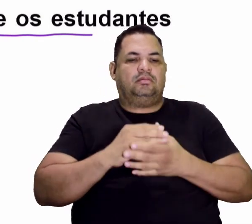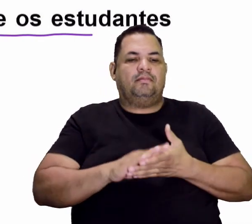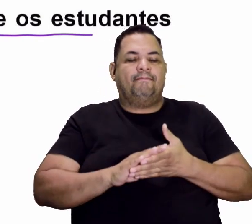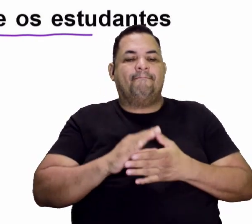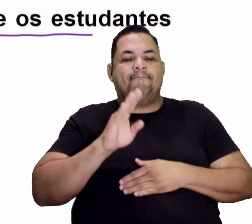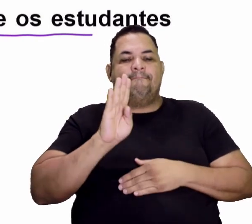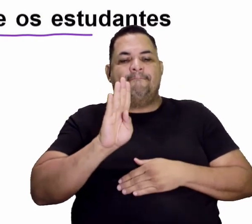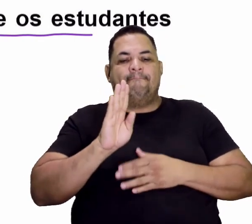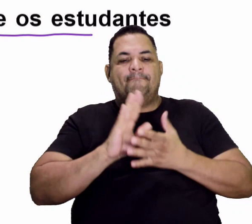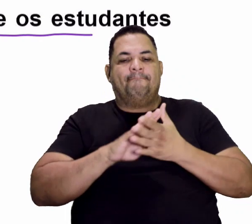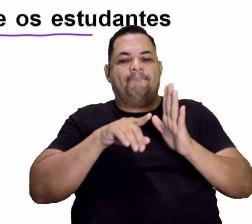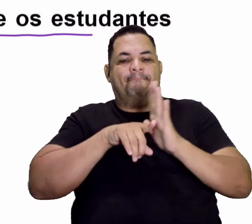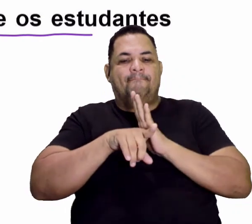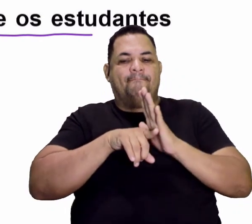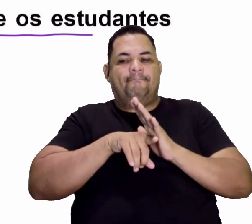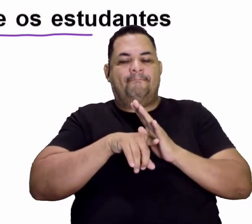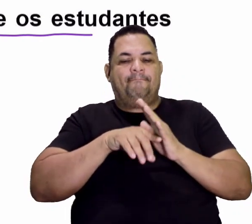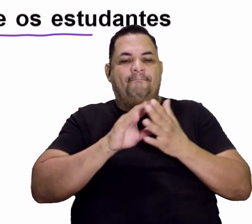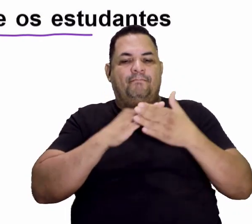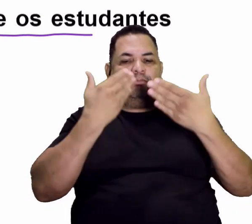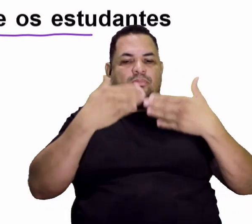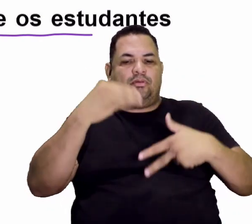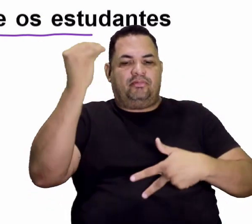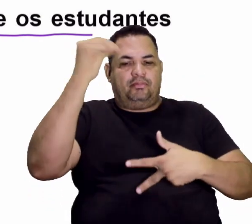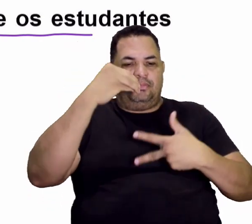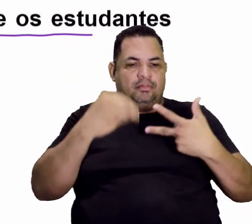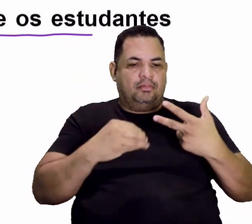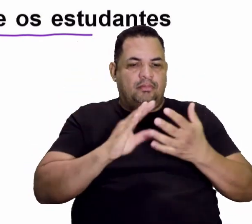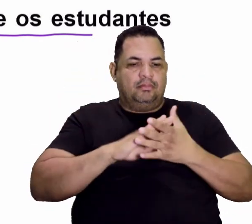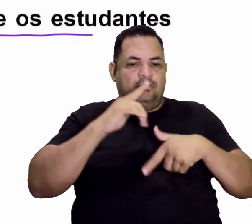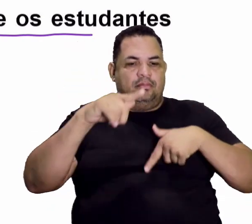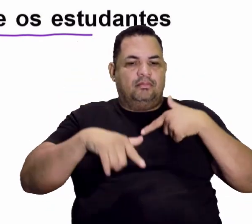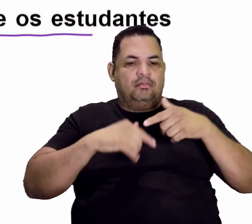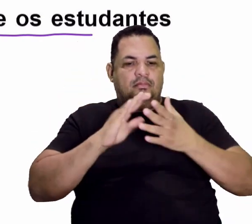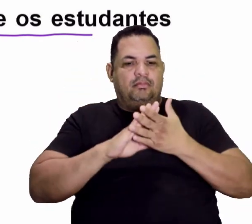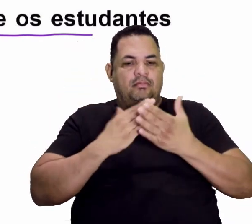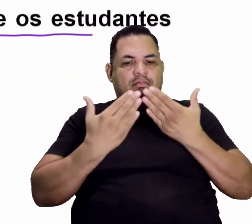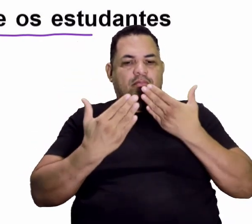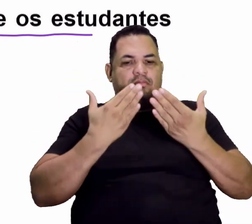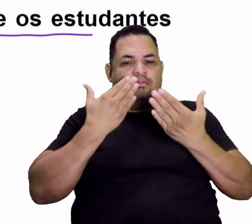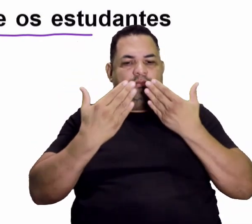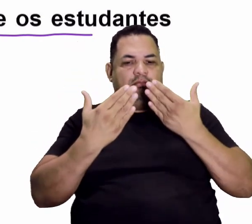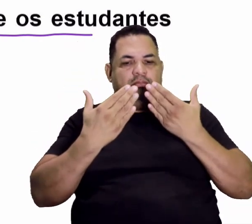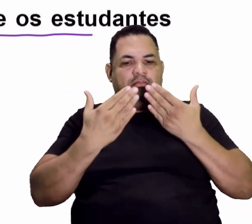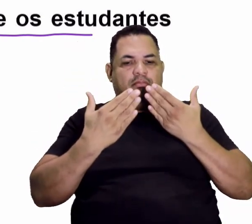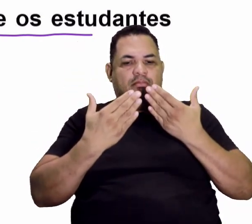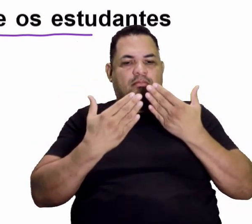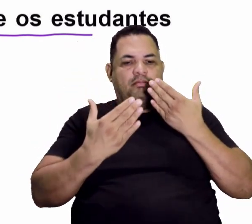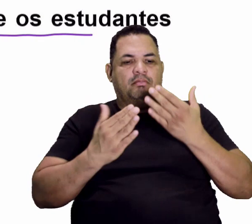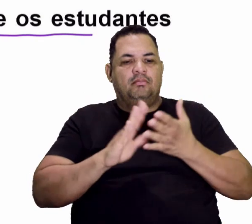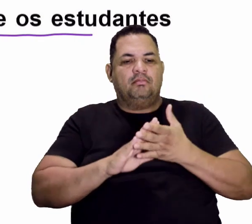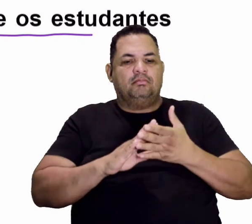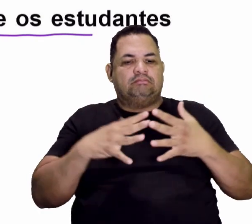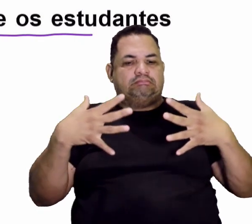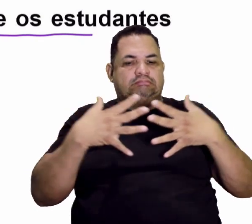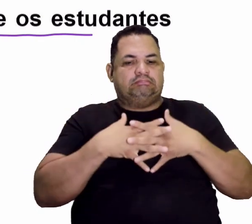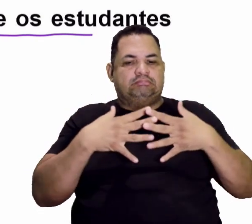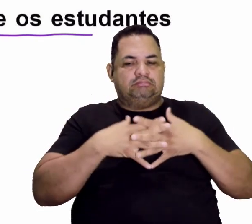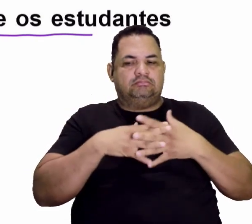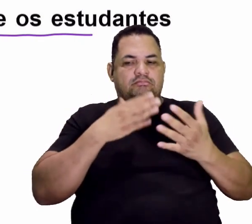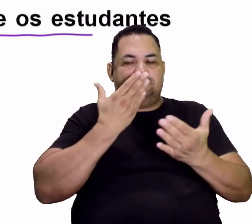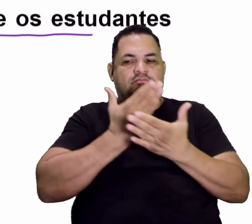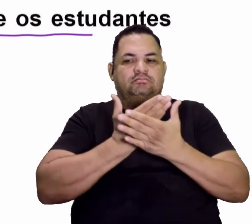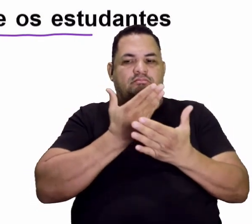B, exames para o Enem. C, produzir testes psicológicos. D, atrapalhar os dias